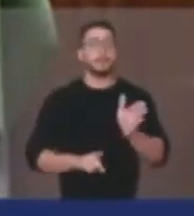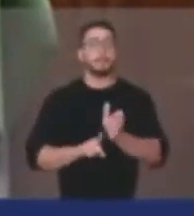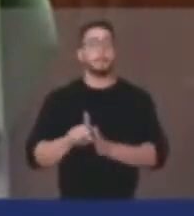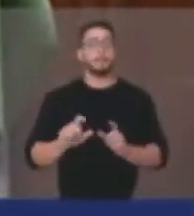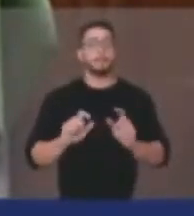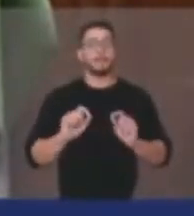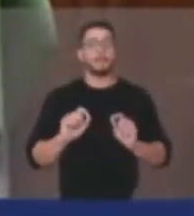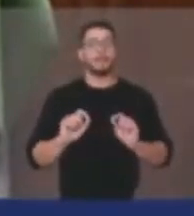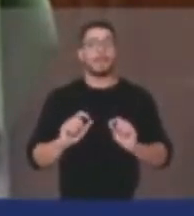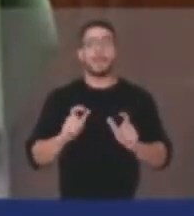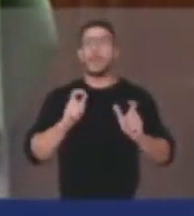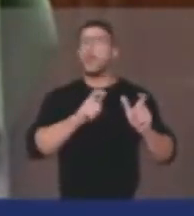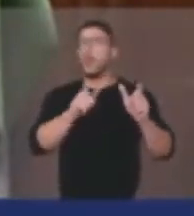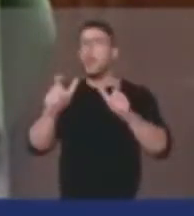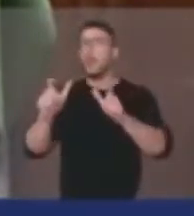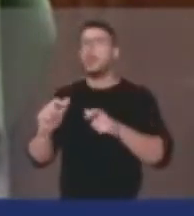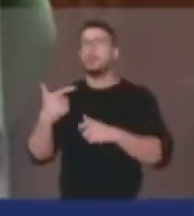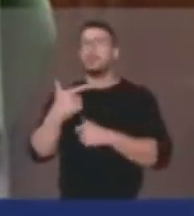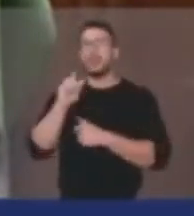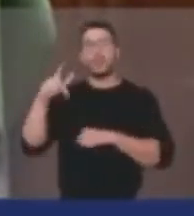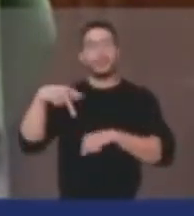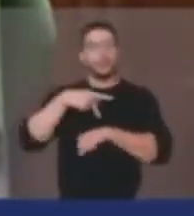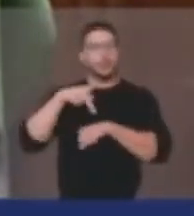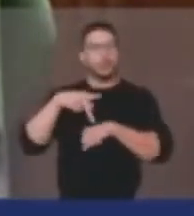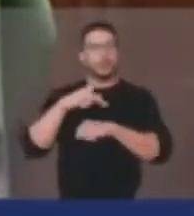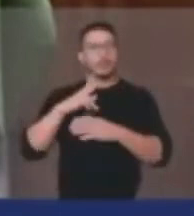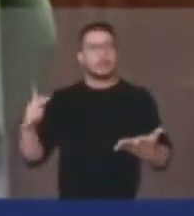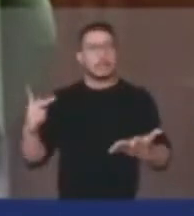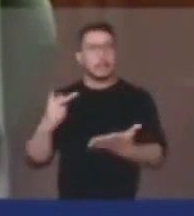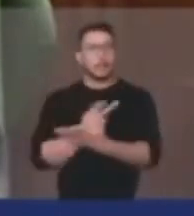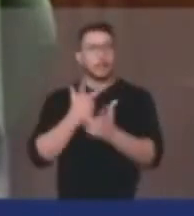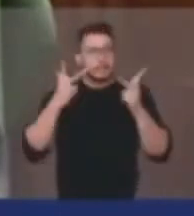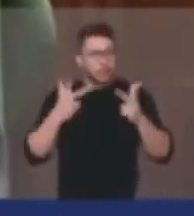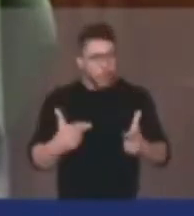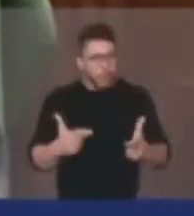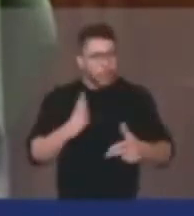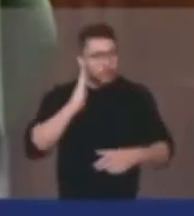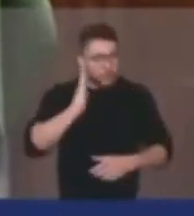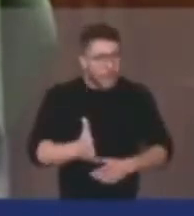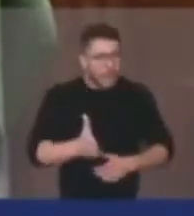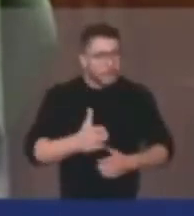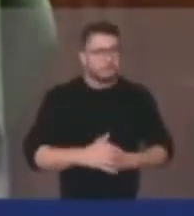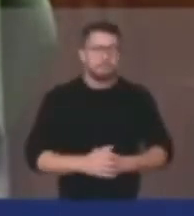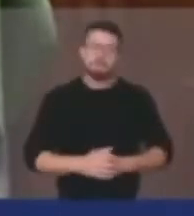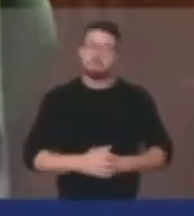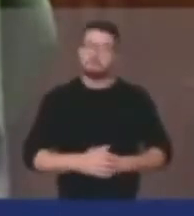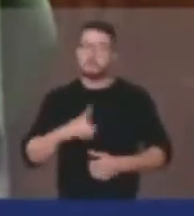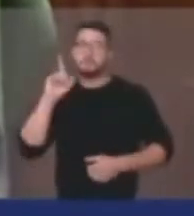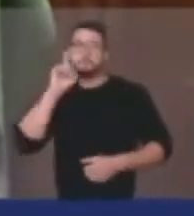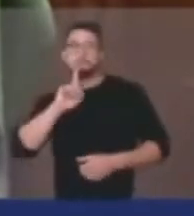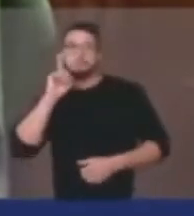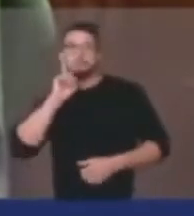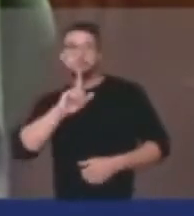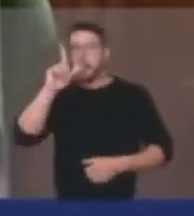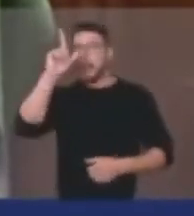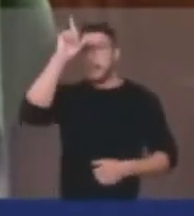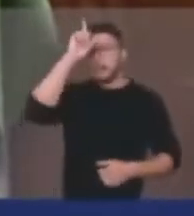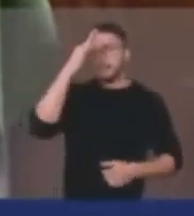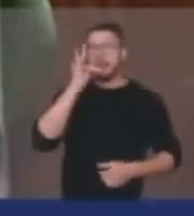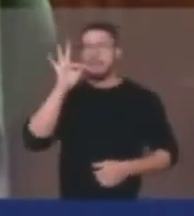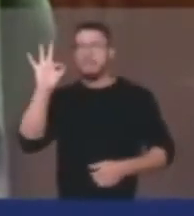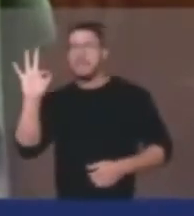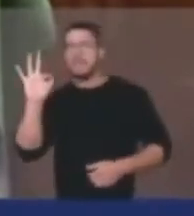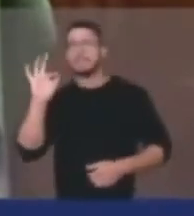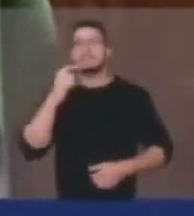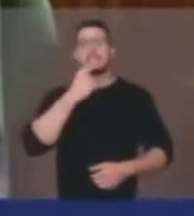algo semelhante. Se nos Estados Unidos, se na França, se na Alemanha, se na Inglaterra, se na Itália, na Argentina. Aonde? Qual é o